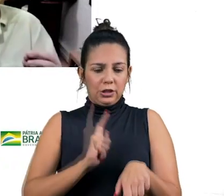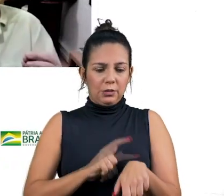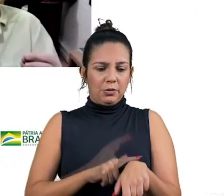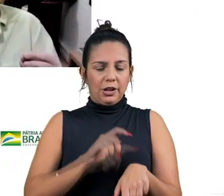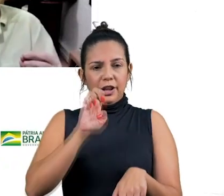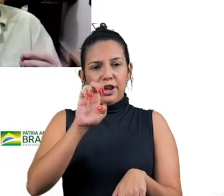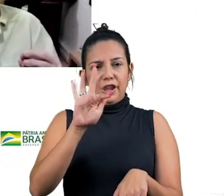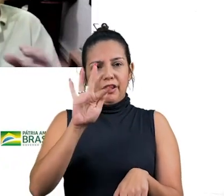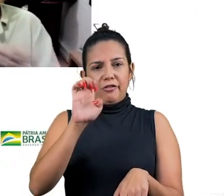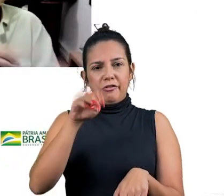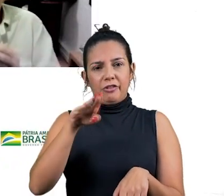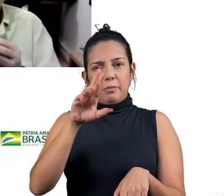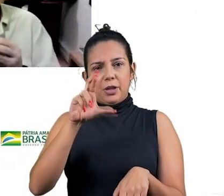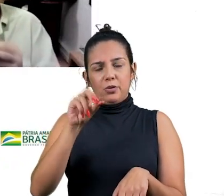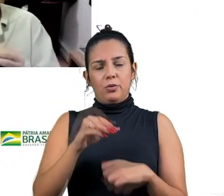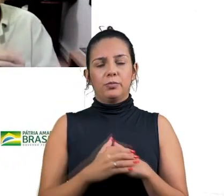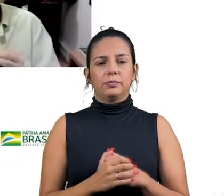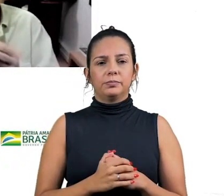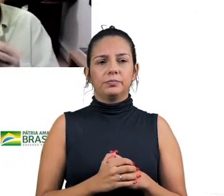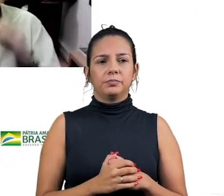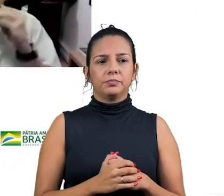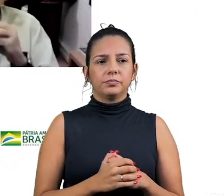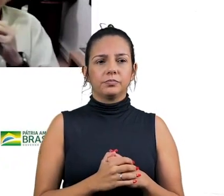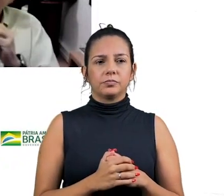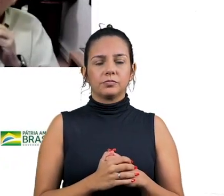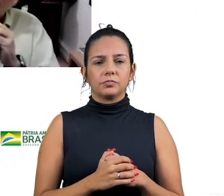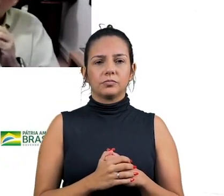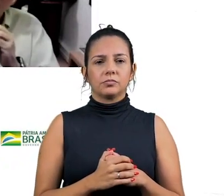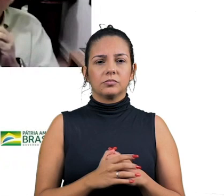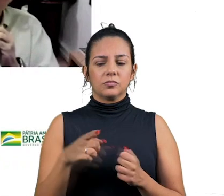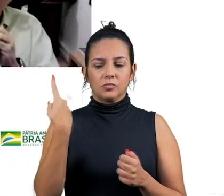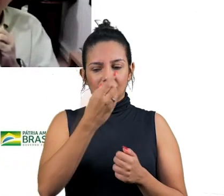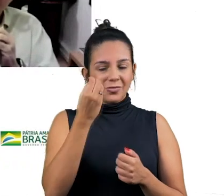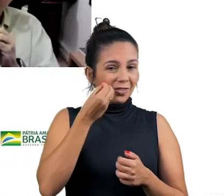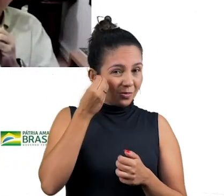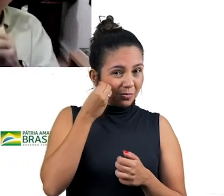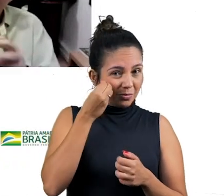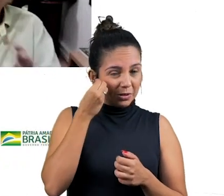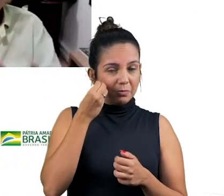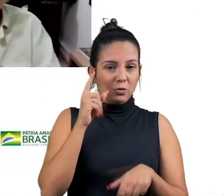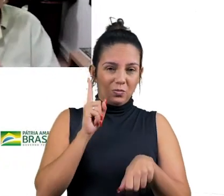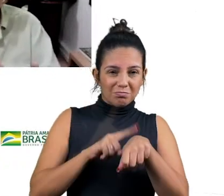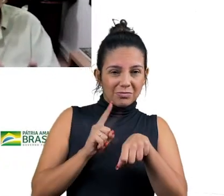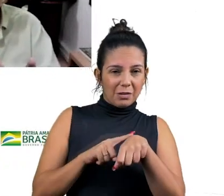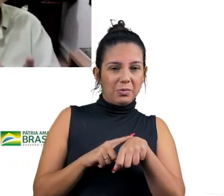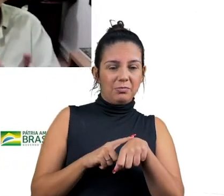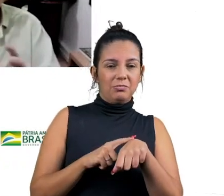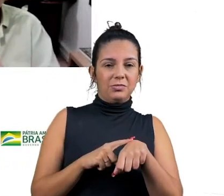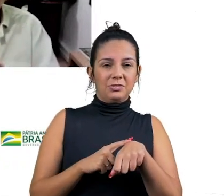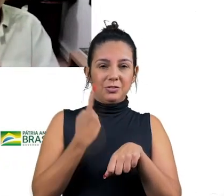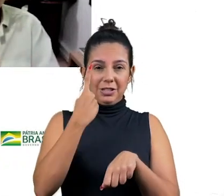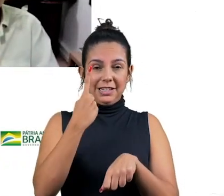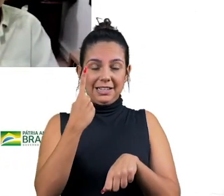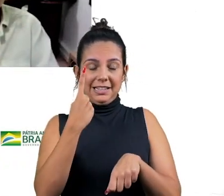efêmero, né? Mas aí é o seguinte: a nossa experiência subjetiva com o tempo, ela é um